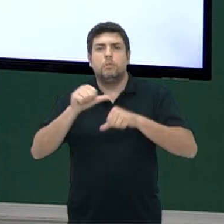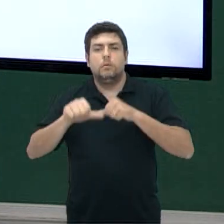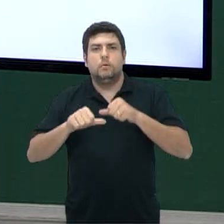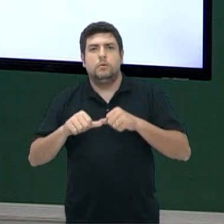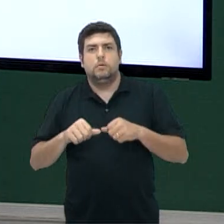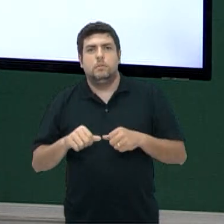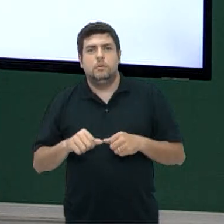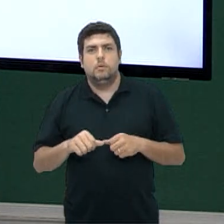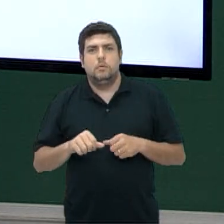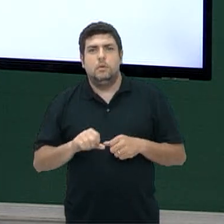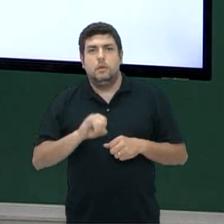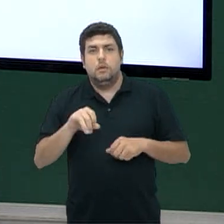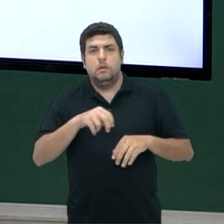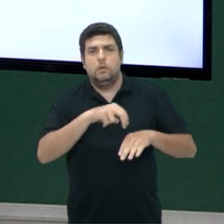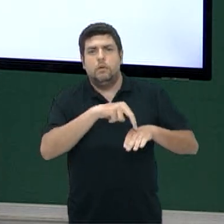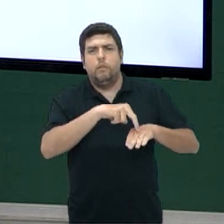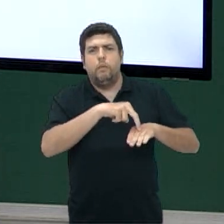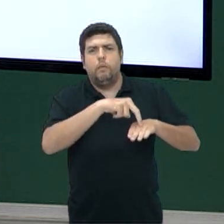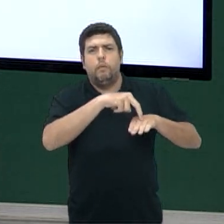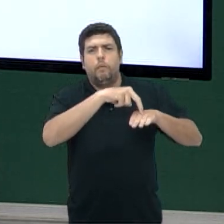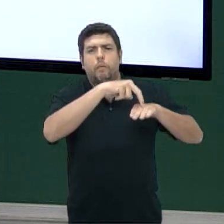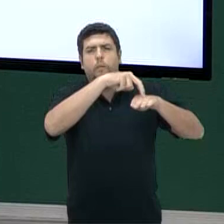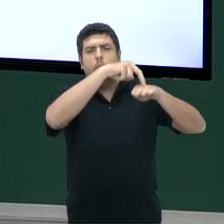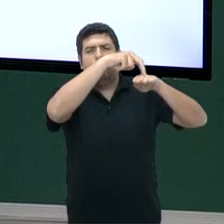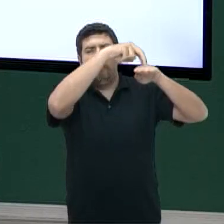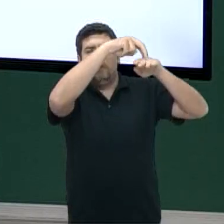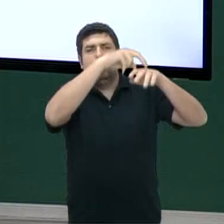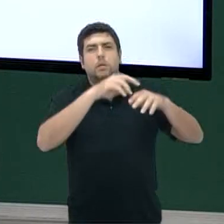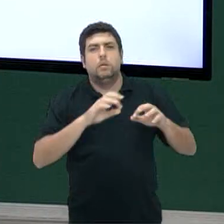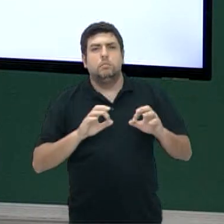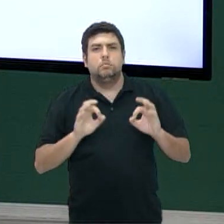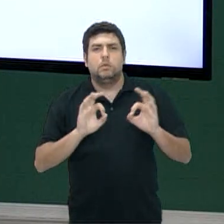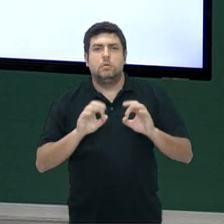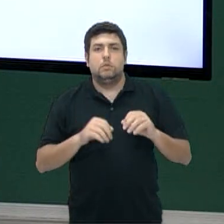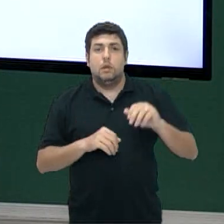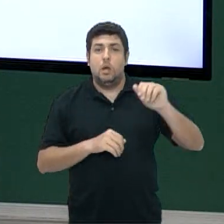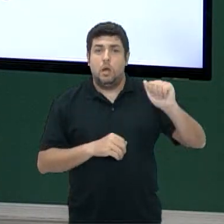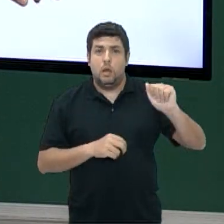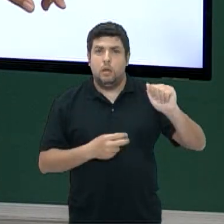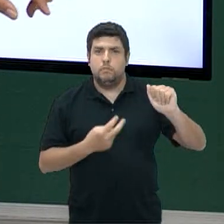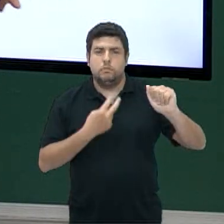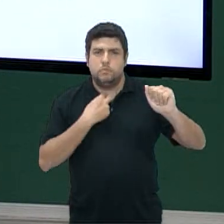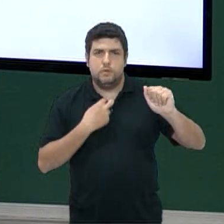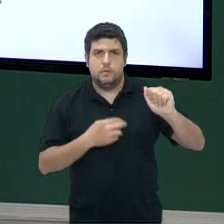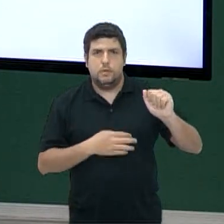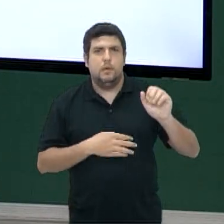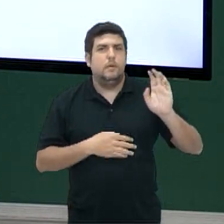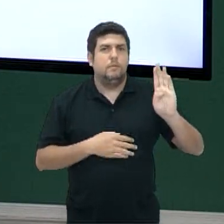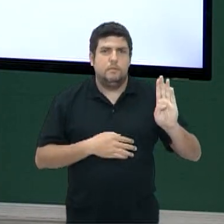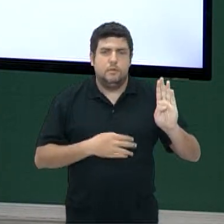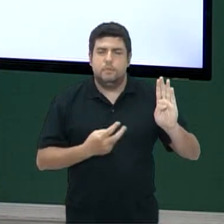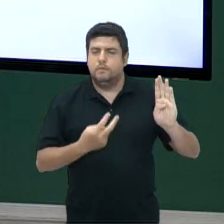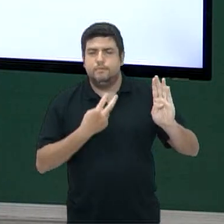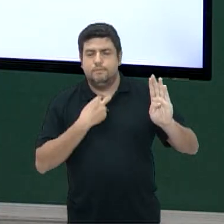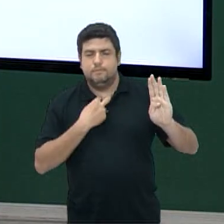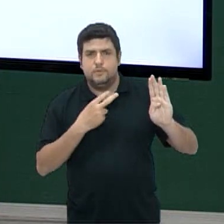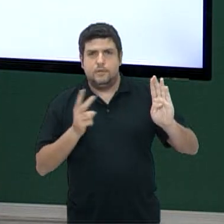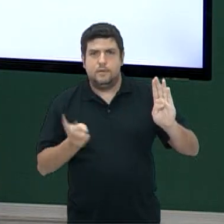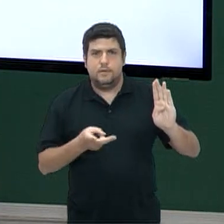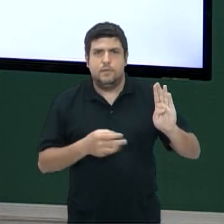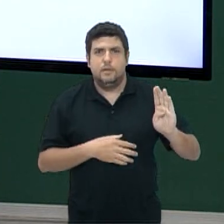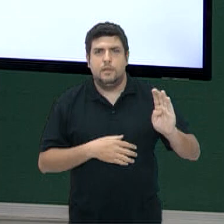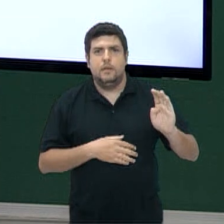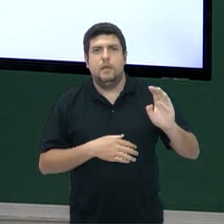esqueça, né? Então, a alternativa A não seria nem a alternativa B, nem a alternativa C. Por